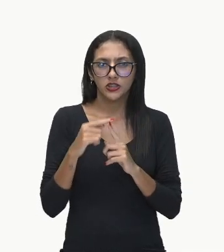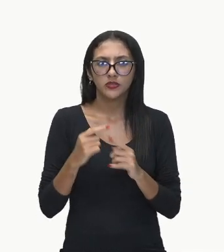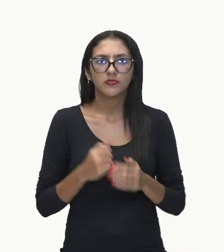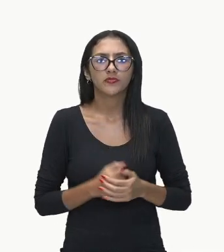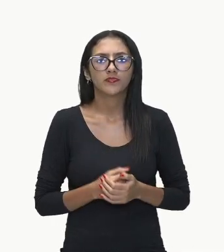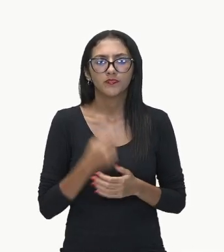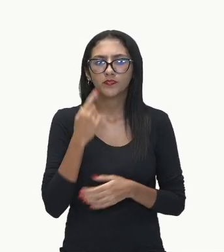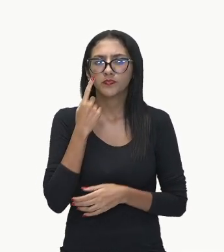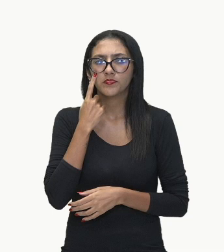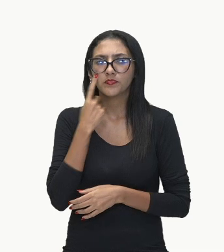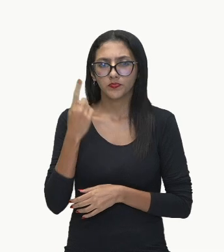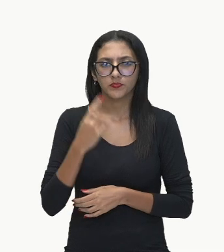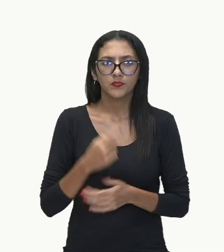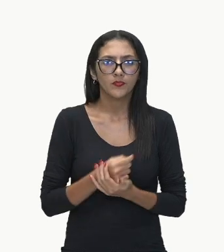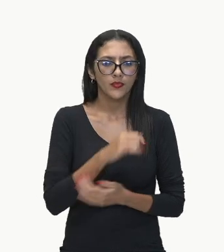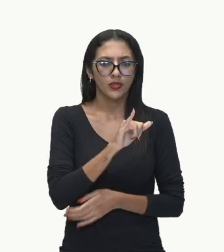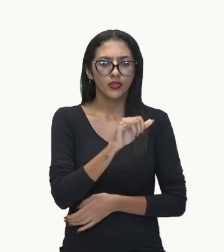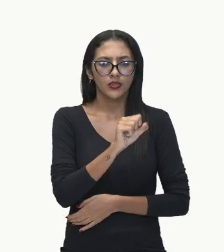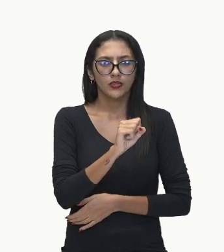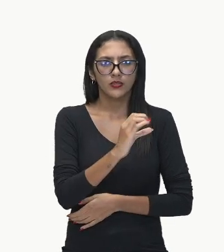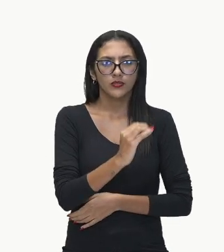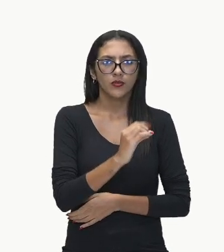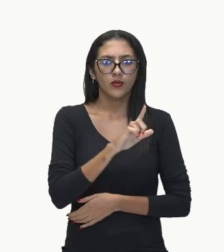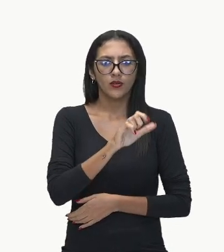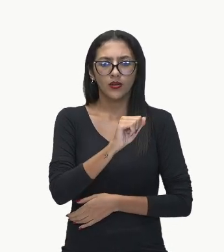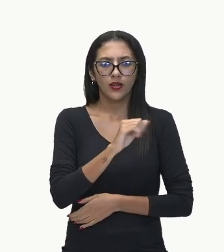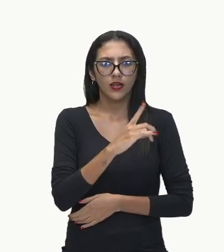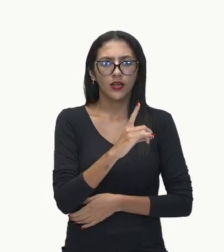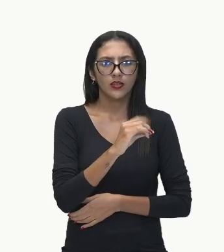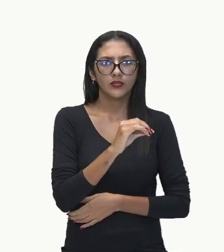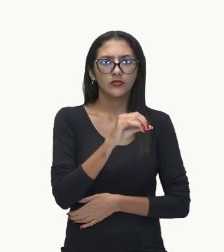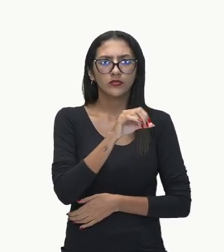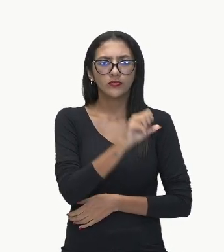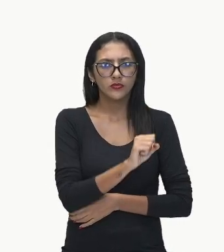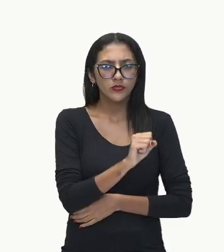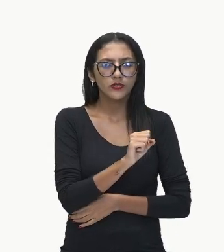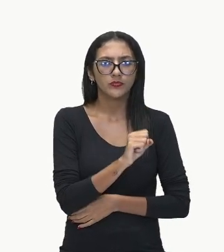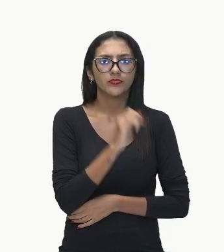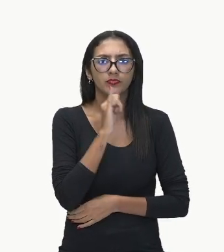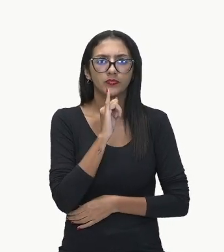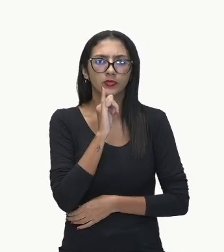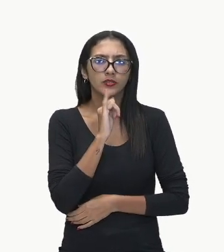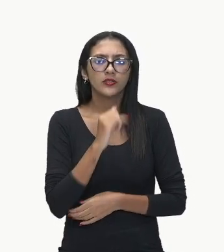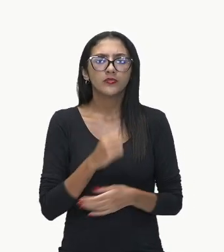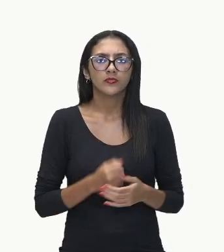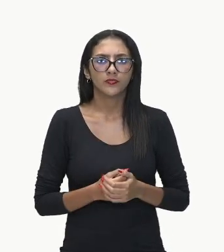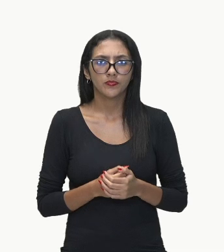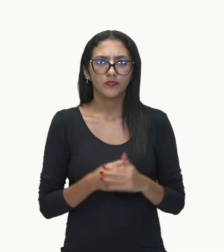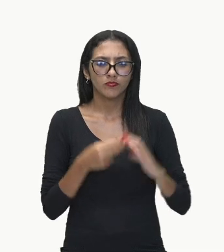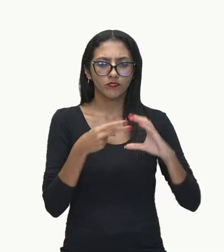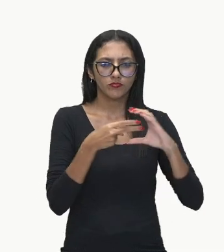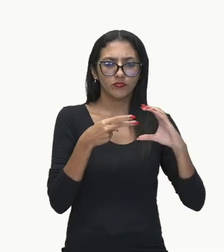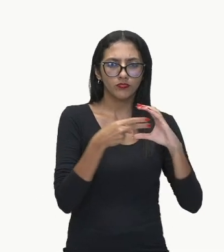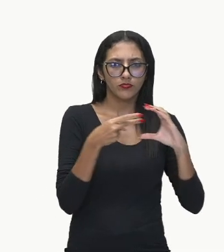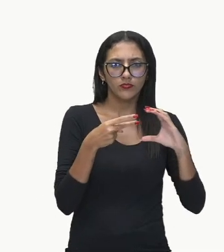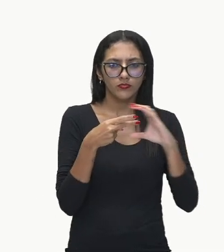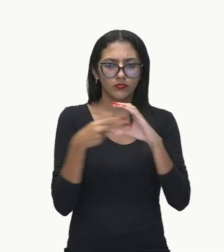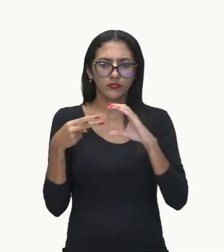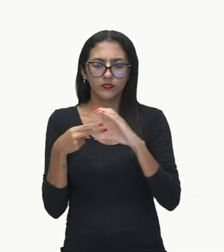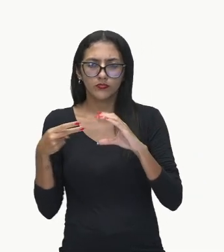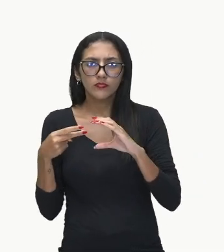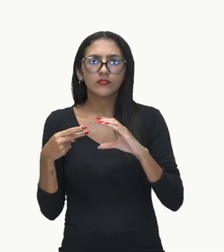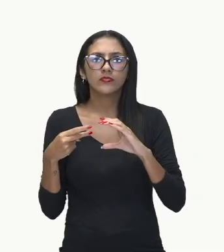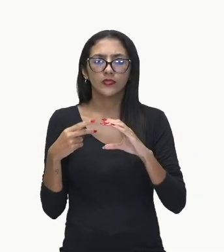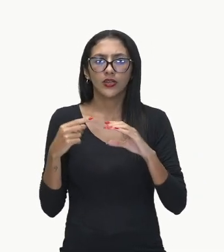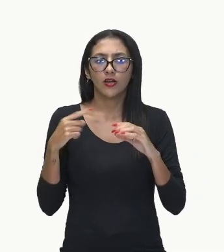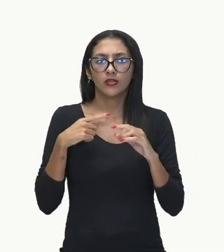dienos isolados, que nesse caso as duas duplas ligações pertencem a carbonos diferentes e eles